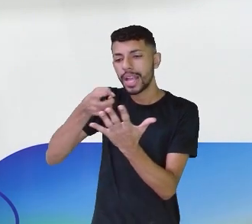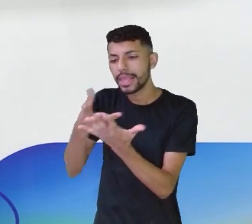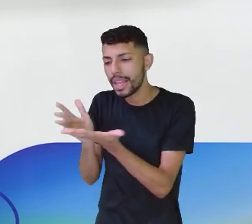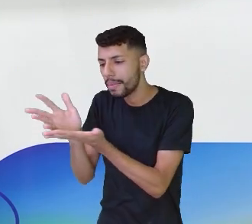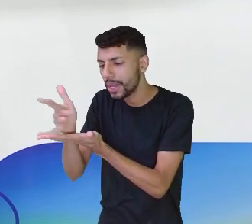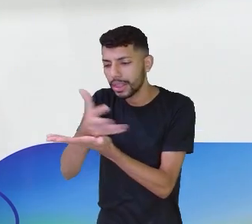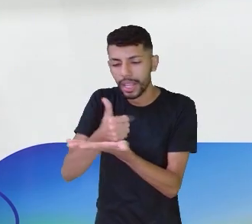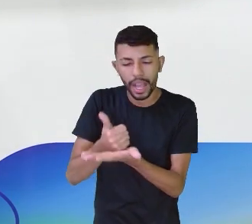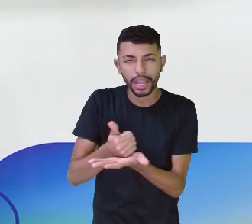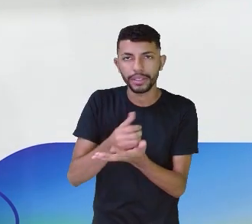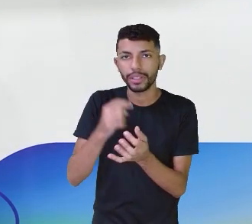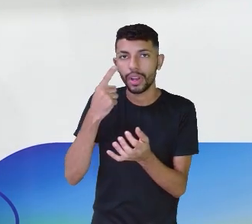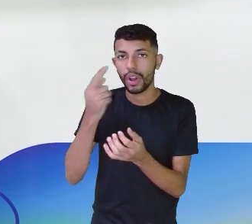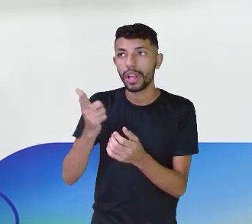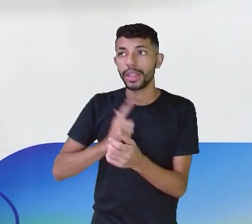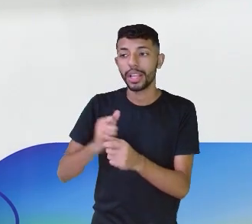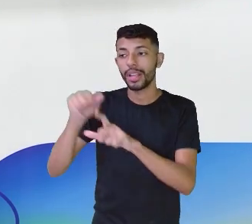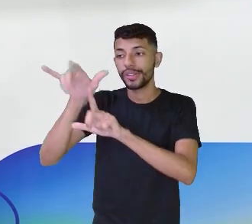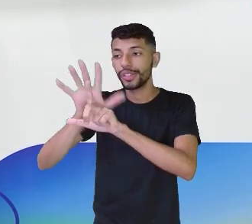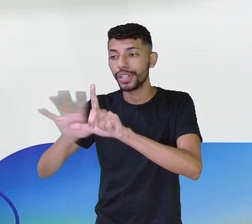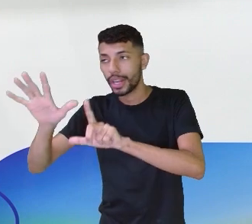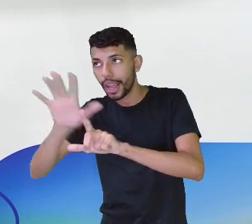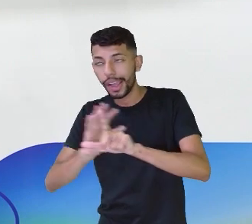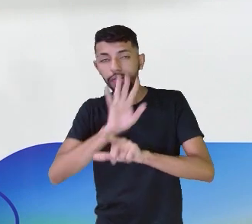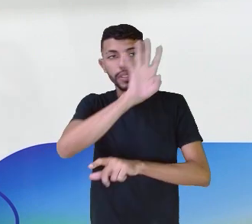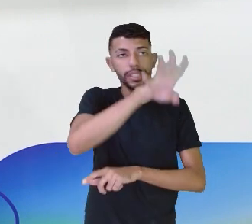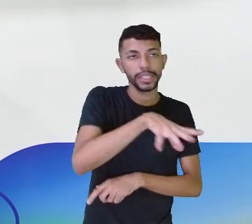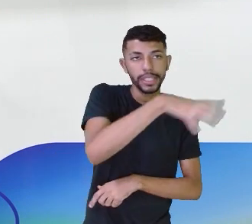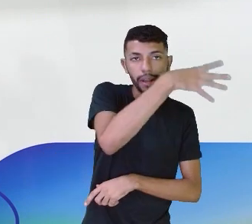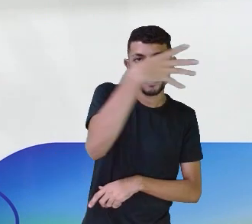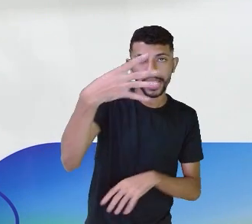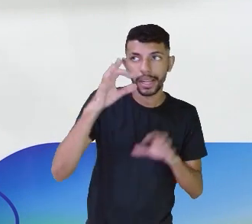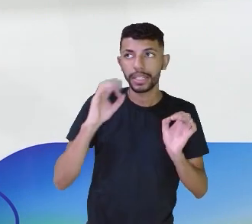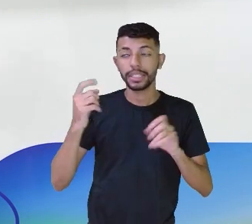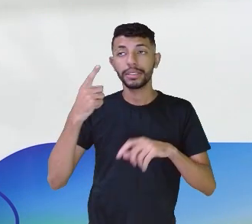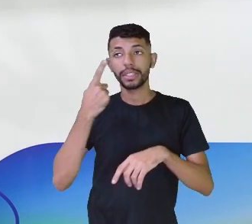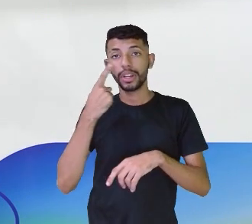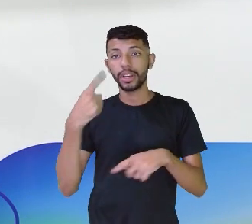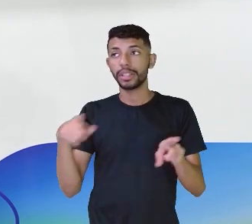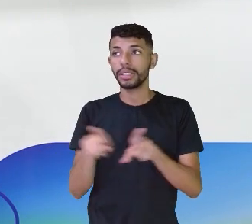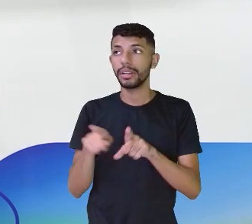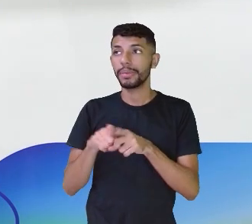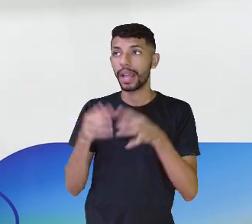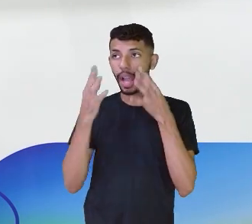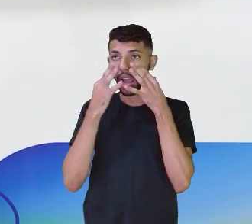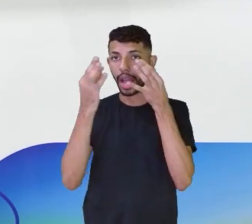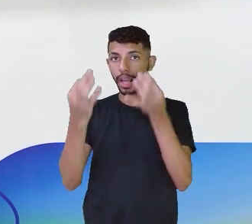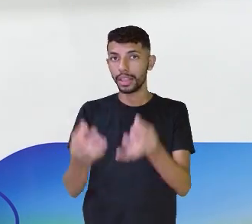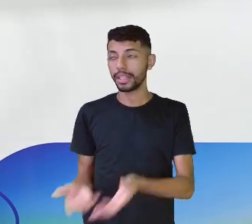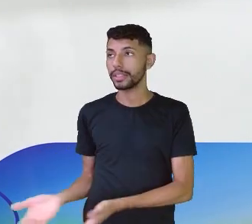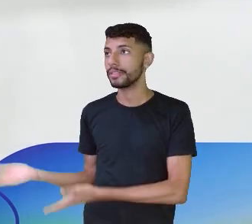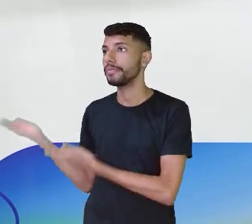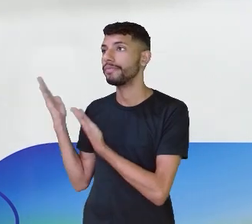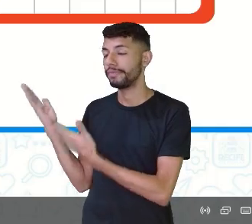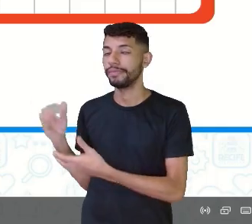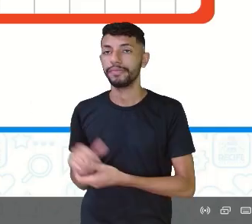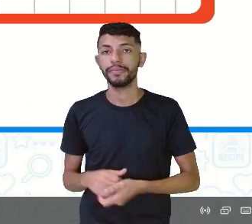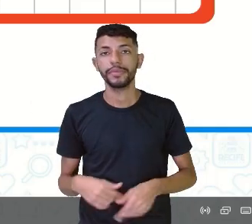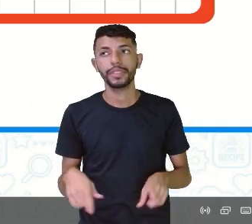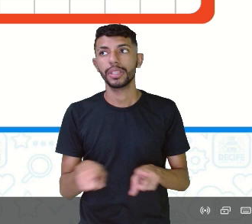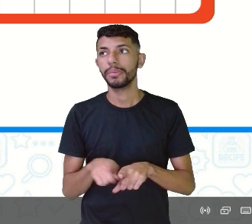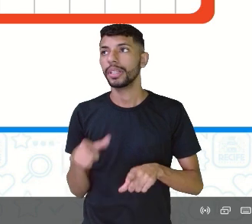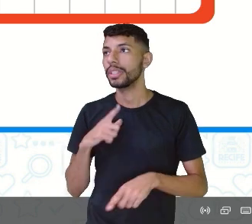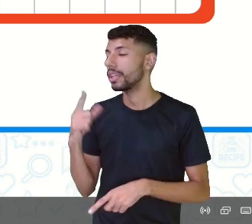de gráficos e tabelas e presta atenção no que está lá. Aqui eu tenho antes,